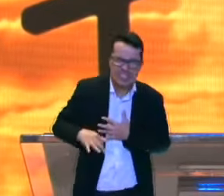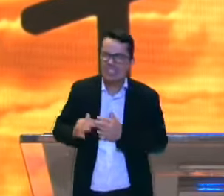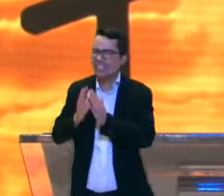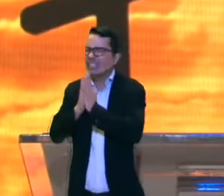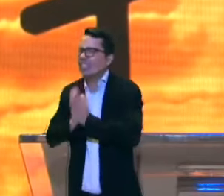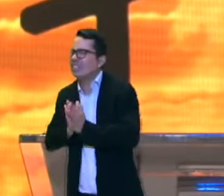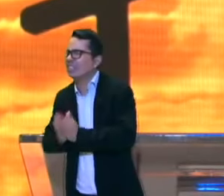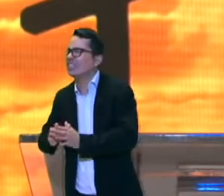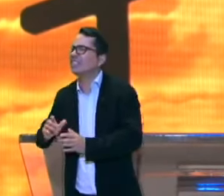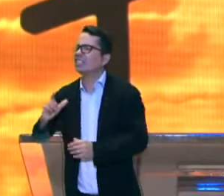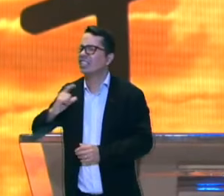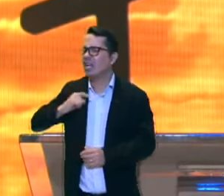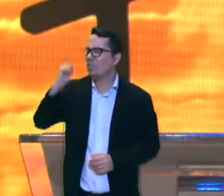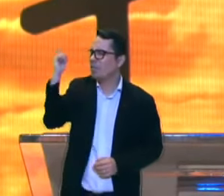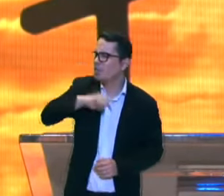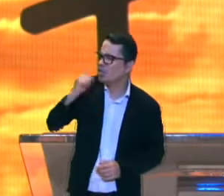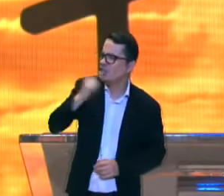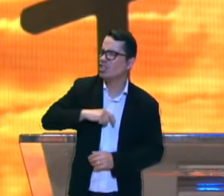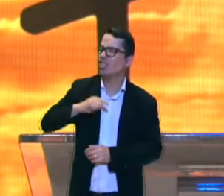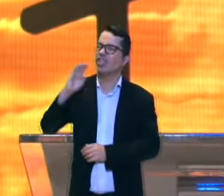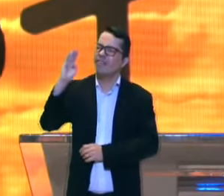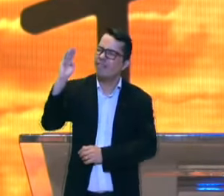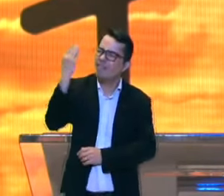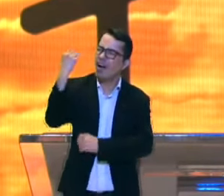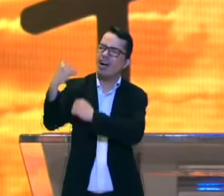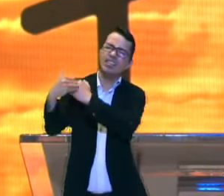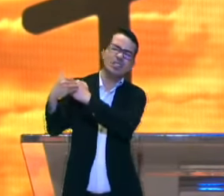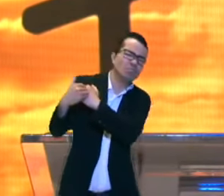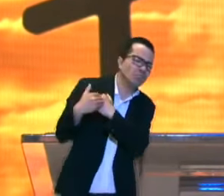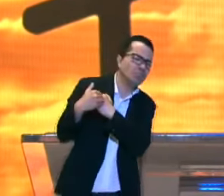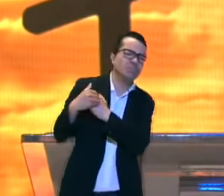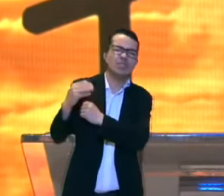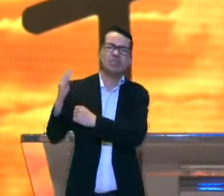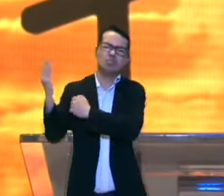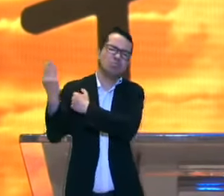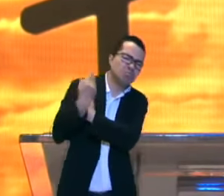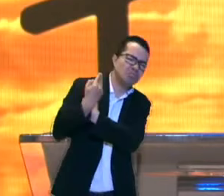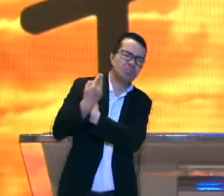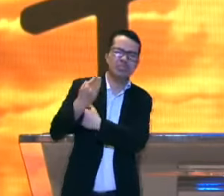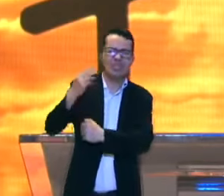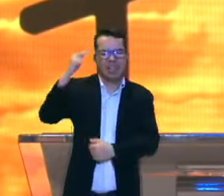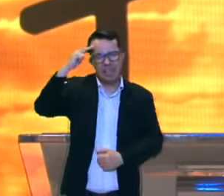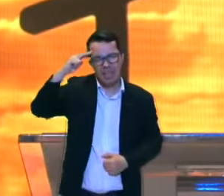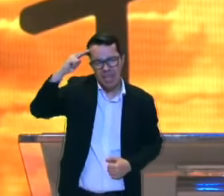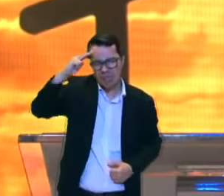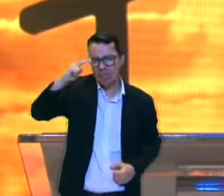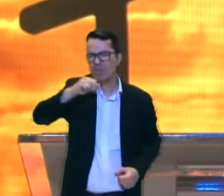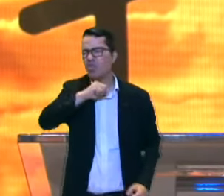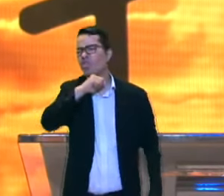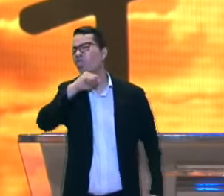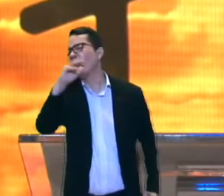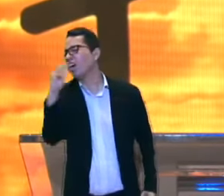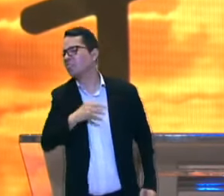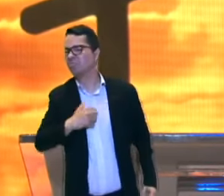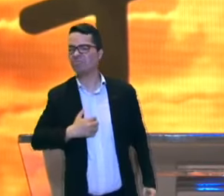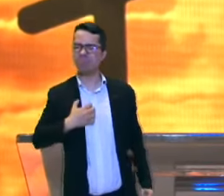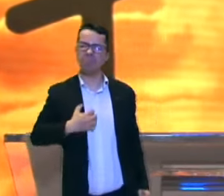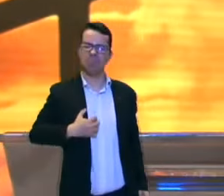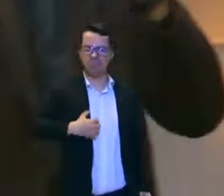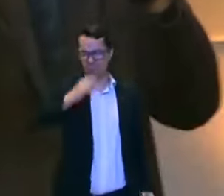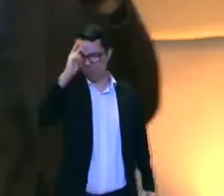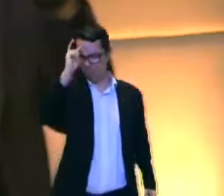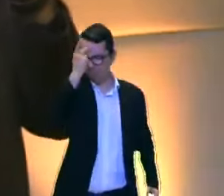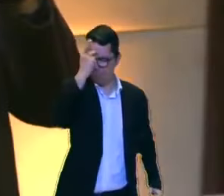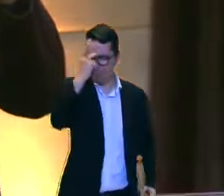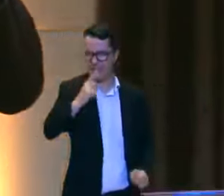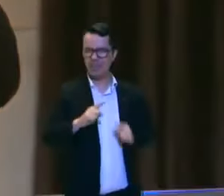roubados, foram caluniados. Deus, só de lembrar da raiva. Mas eu